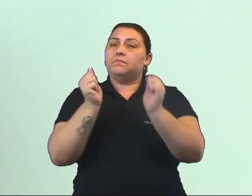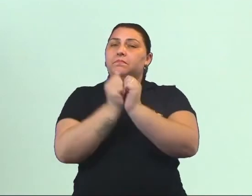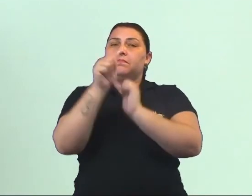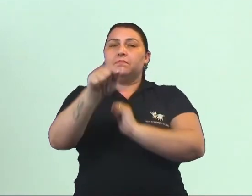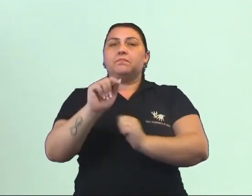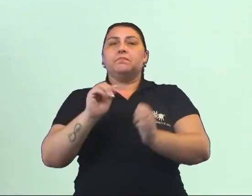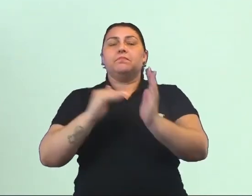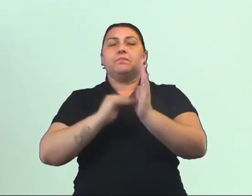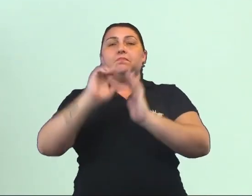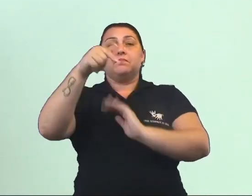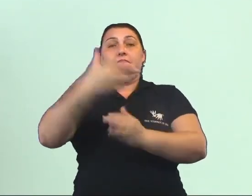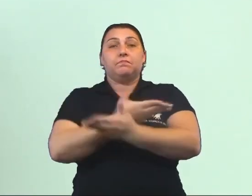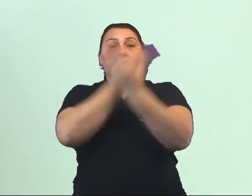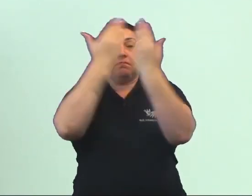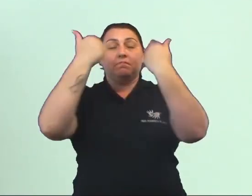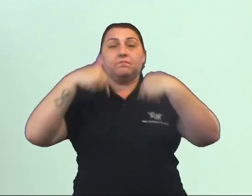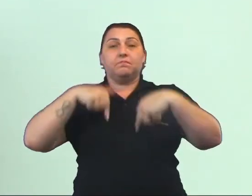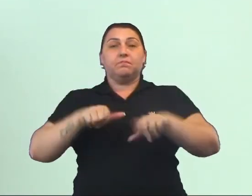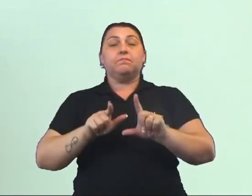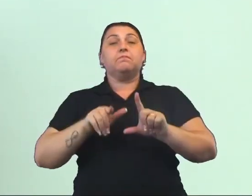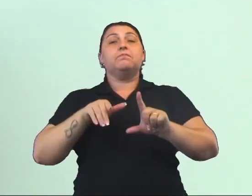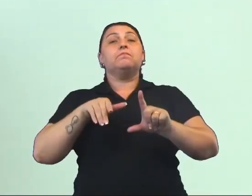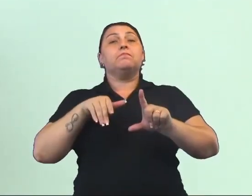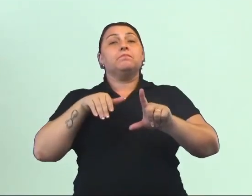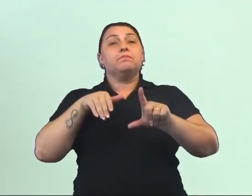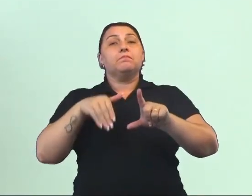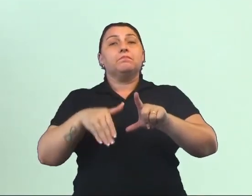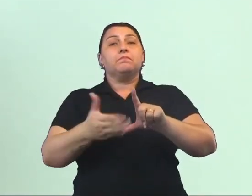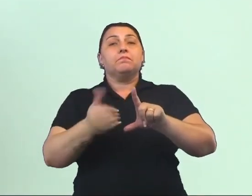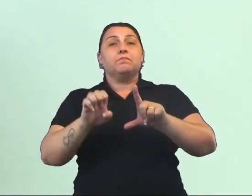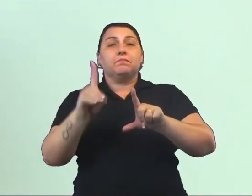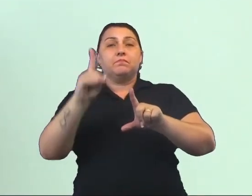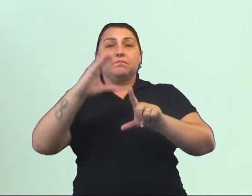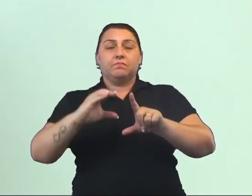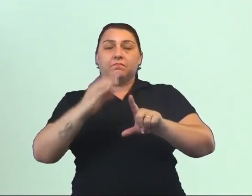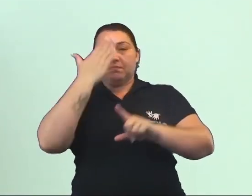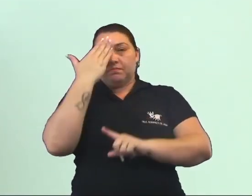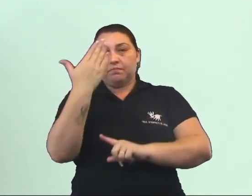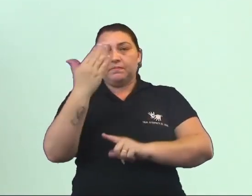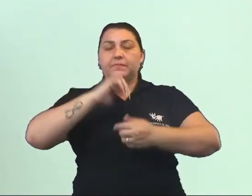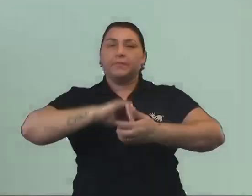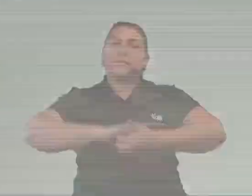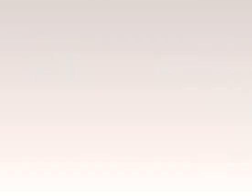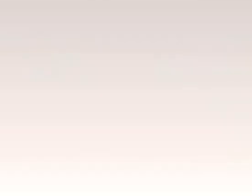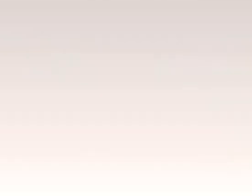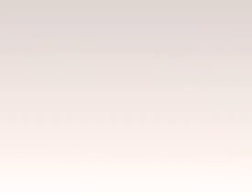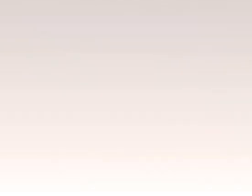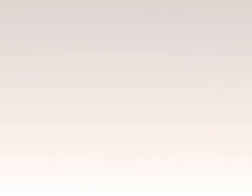você, até a próxima. Não esqueça de clicar essa aula na plataforma Eduque. Muito obrigado.